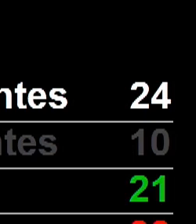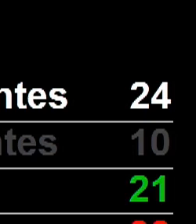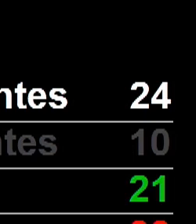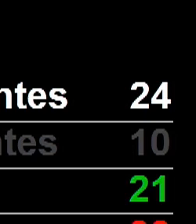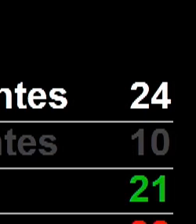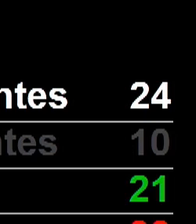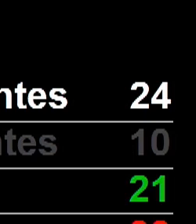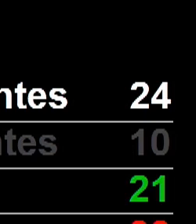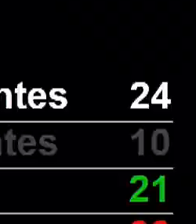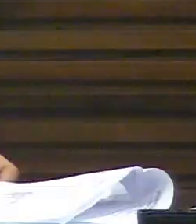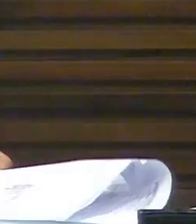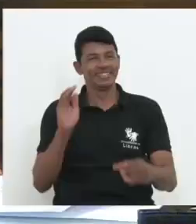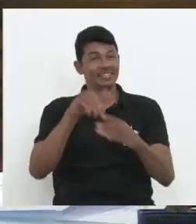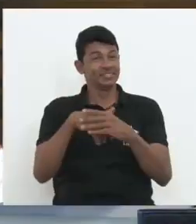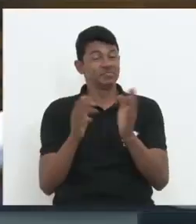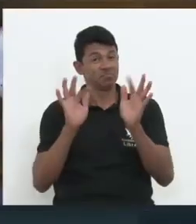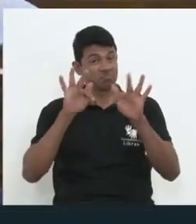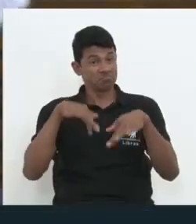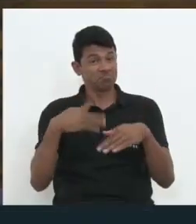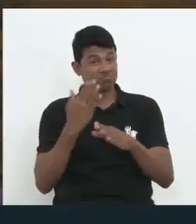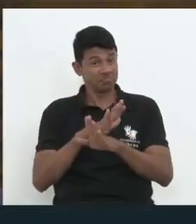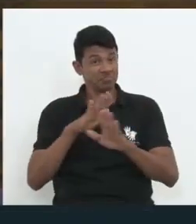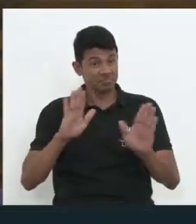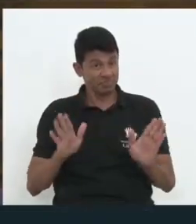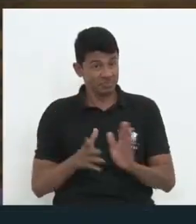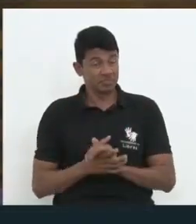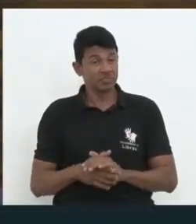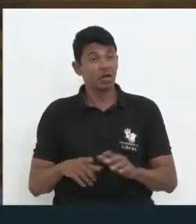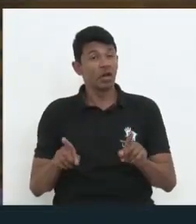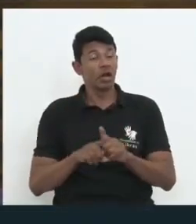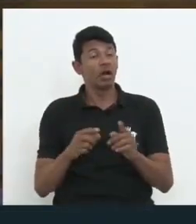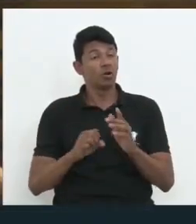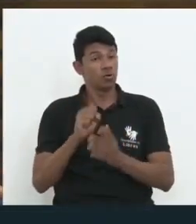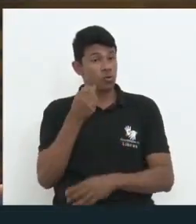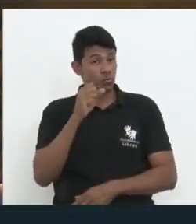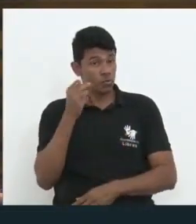Encerrada a votação, consideradas comissões. Item 8º,